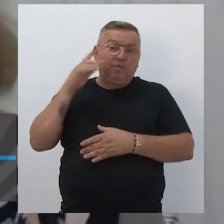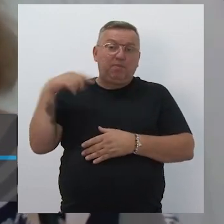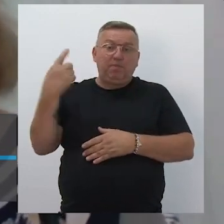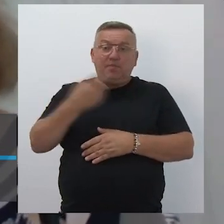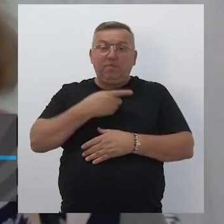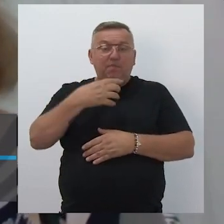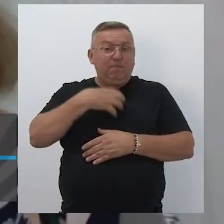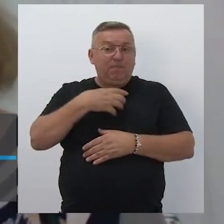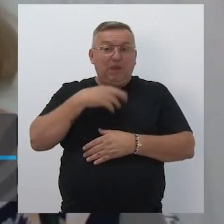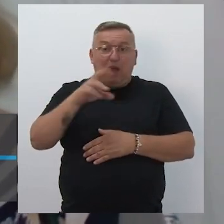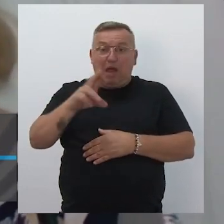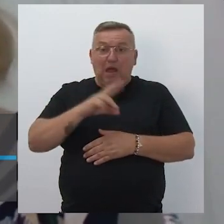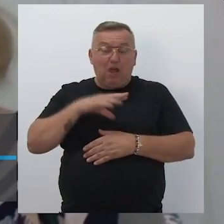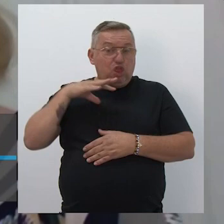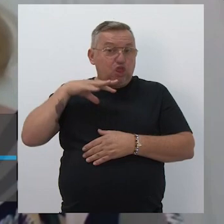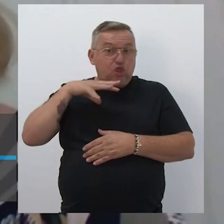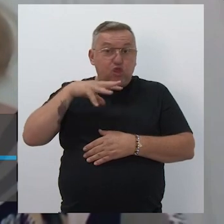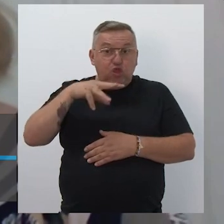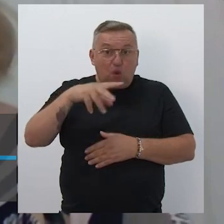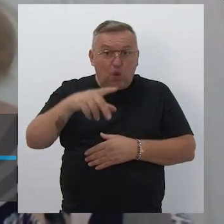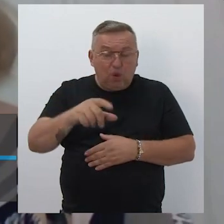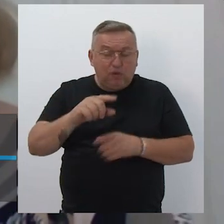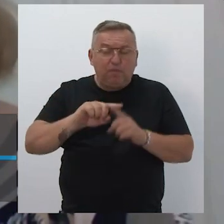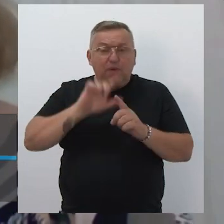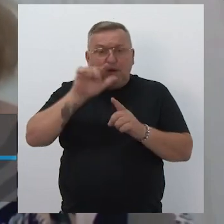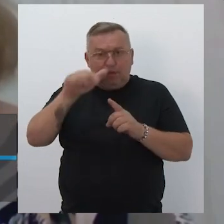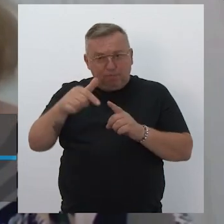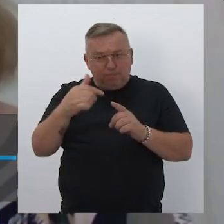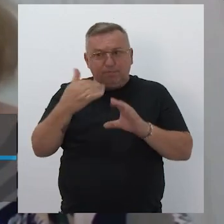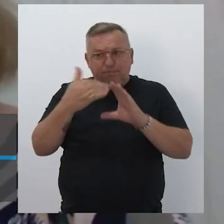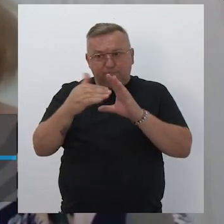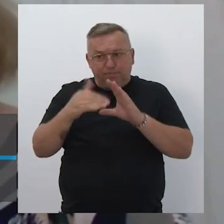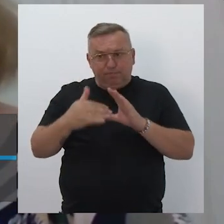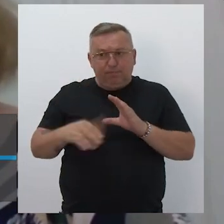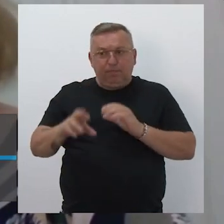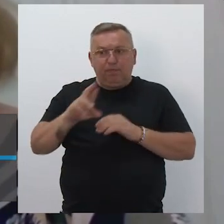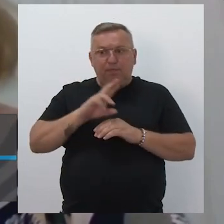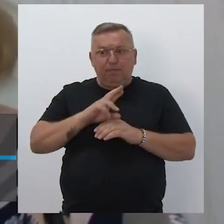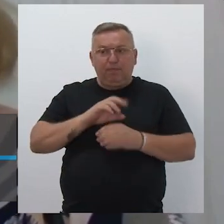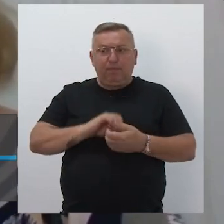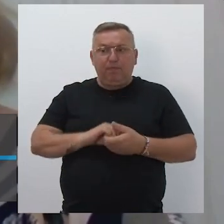tem condições de responder todas, né? Mas depois a gente encaminha todas as respostas.